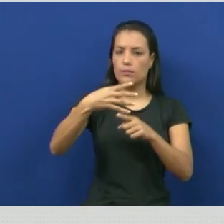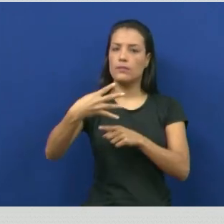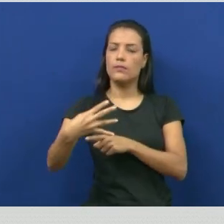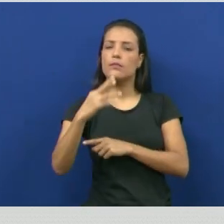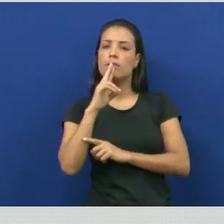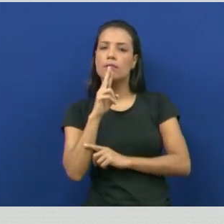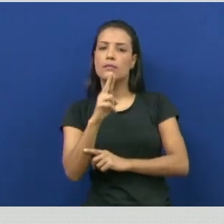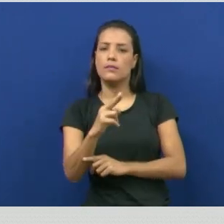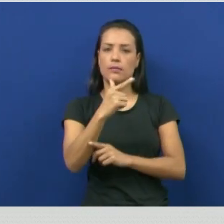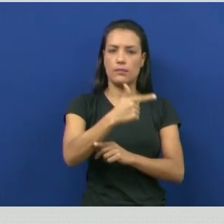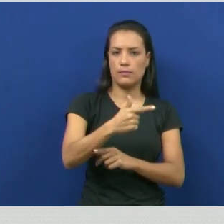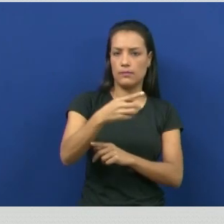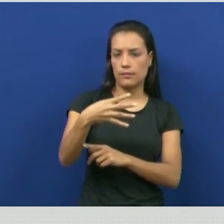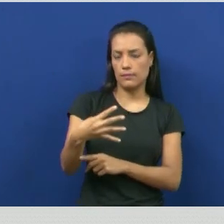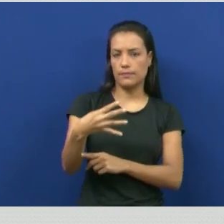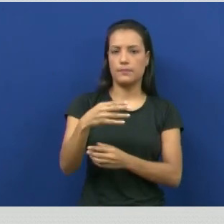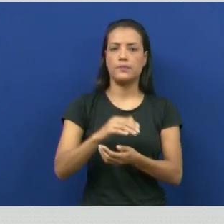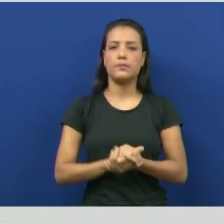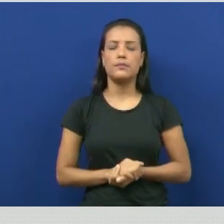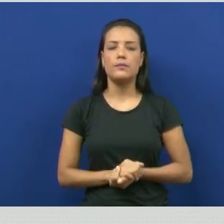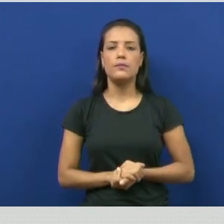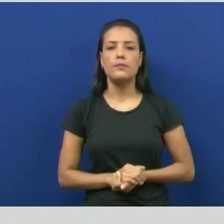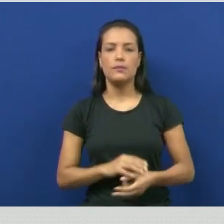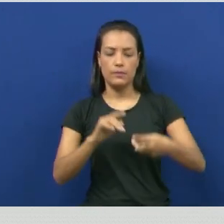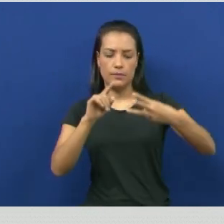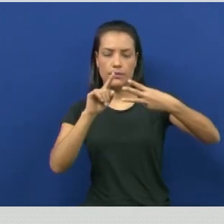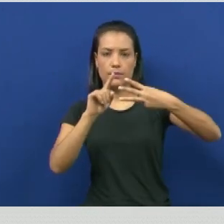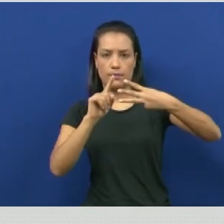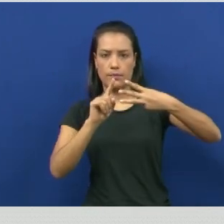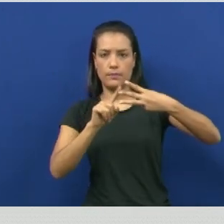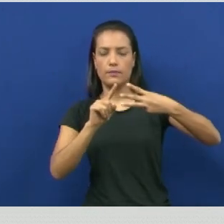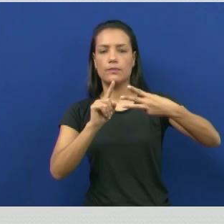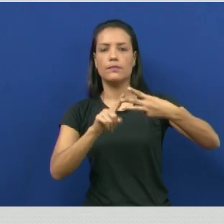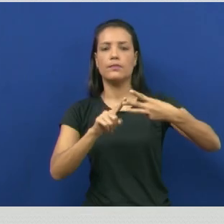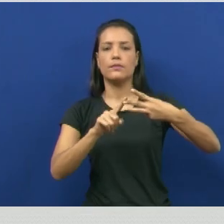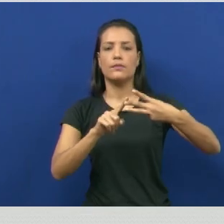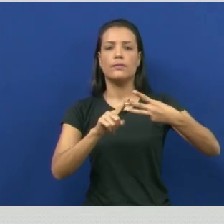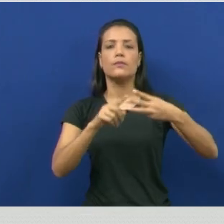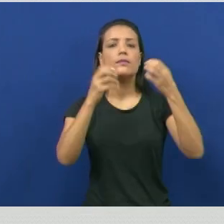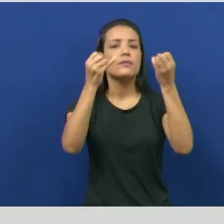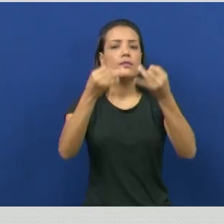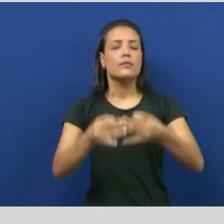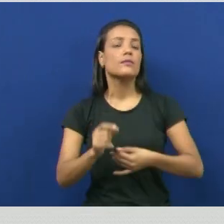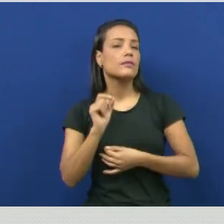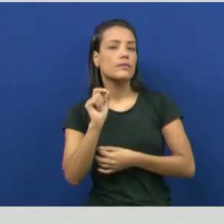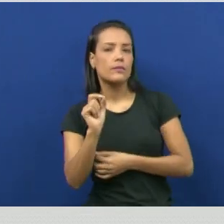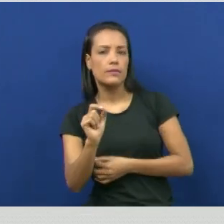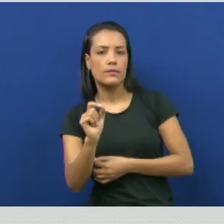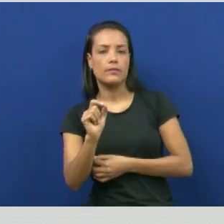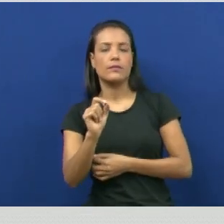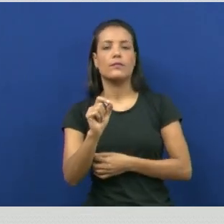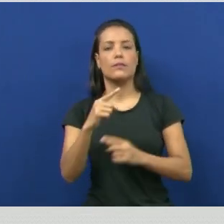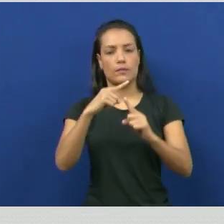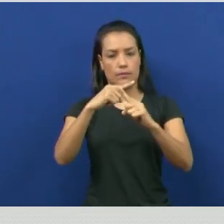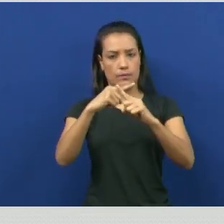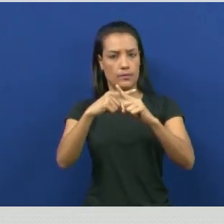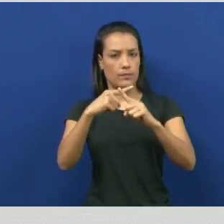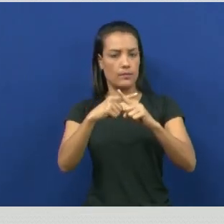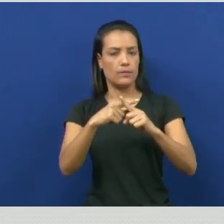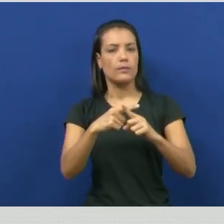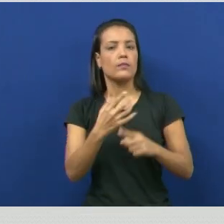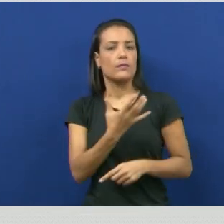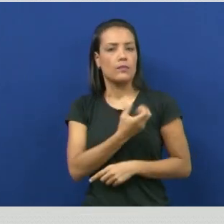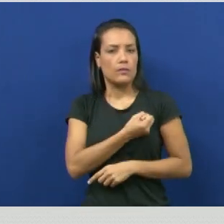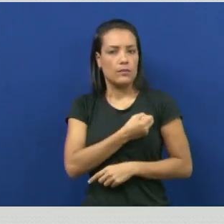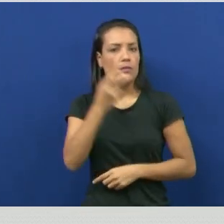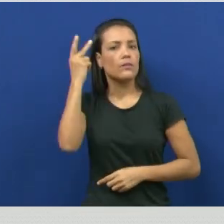segundo ponto que ele diz para a gente é que a multiplicação de um número inteiro positivo por